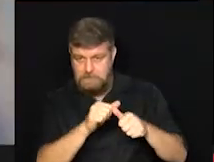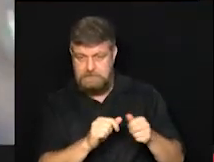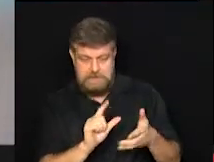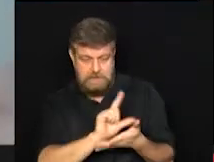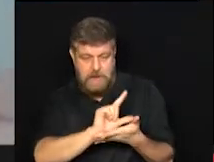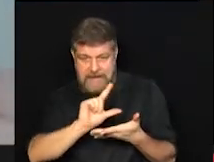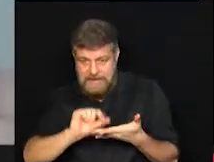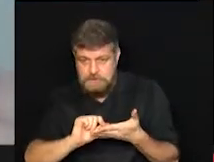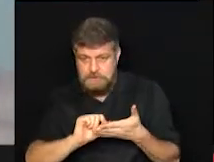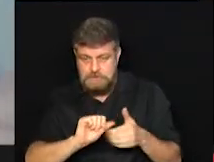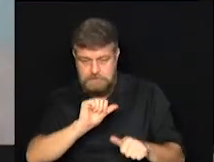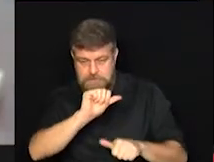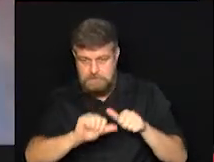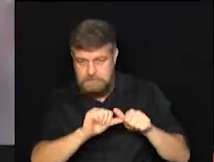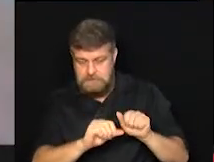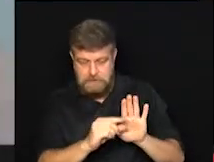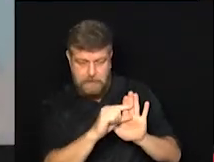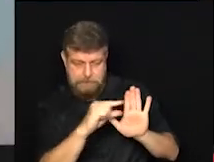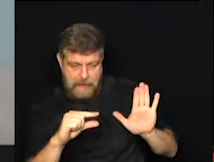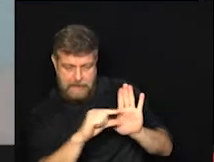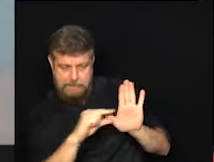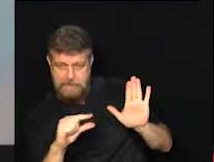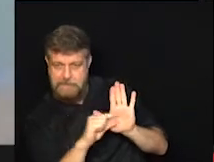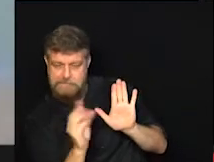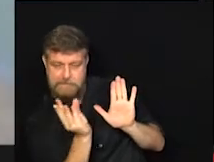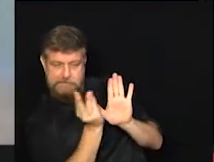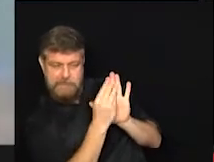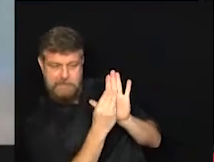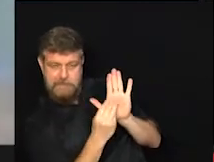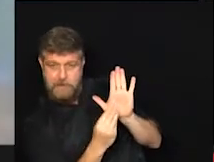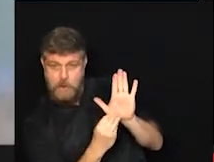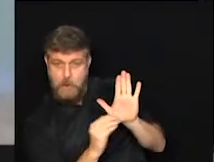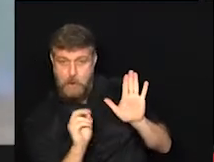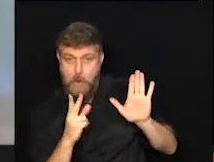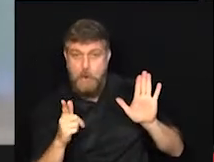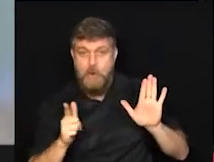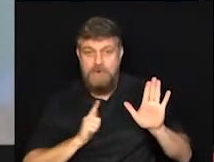artigos, e aí sim alterando toda a essência, ou sendo